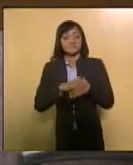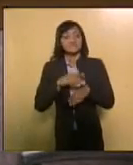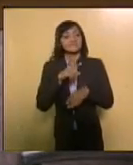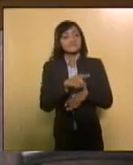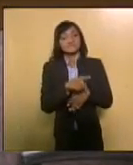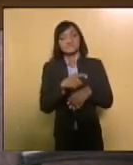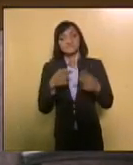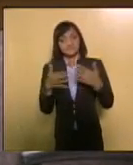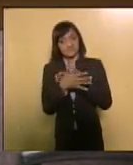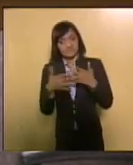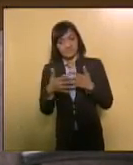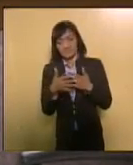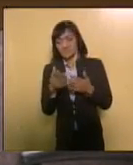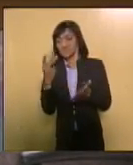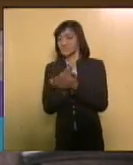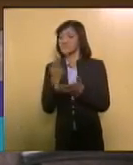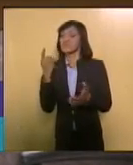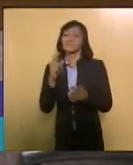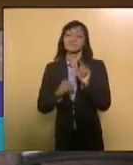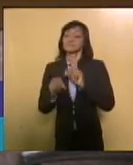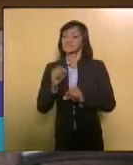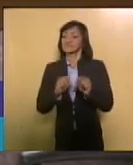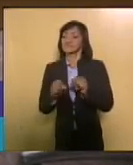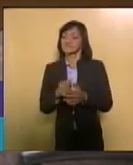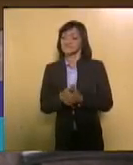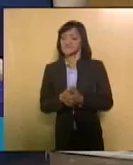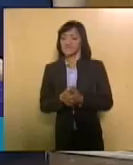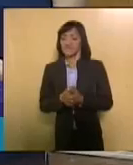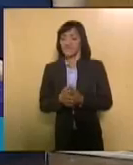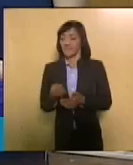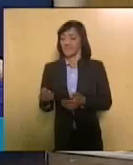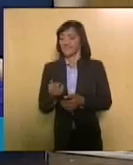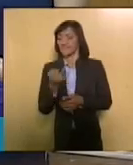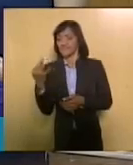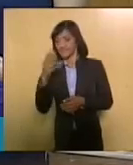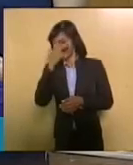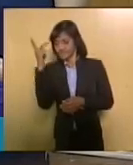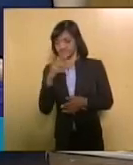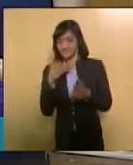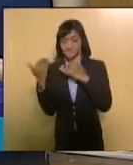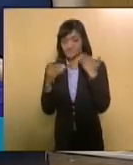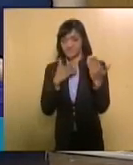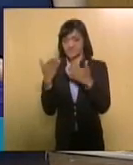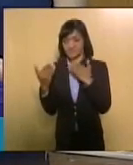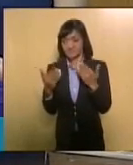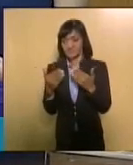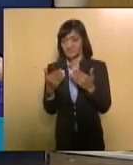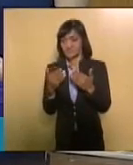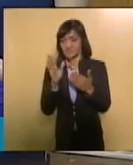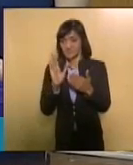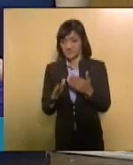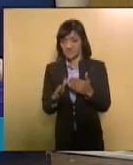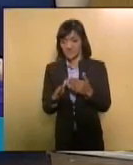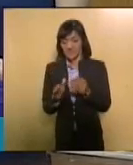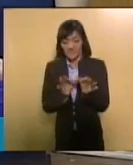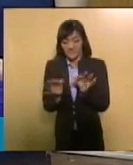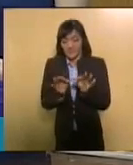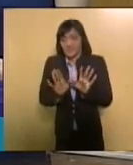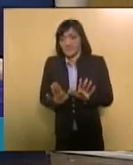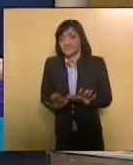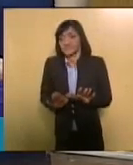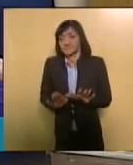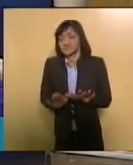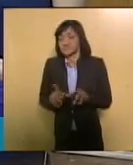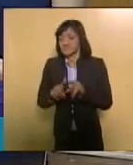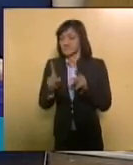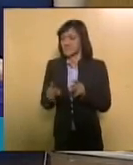possívelmente que que vai acontecer o número de homicídios a ta de homicídios ela vai ficar so controle por outro lado você pode ter municípios